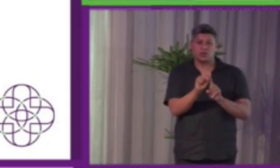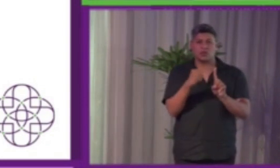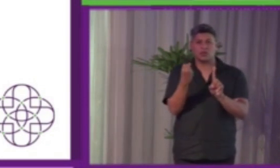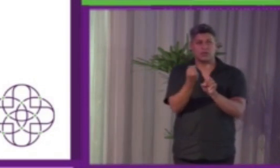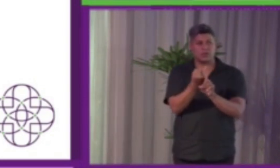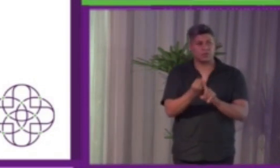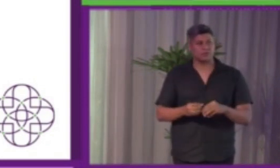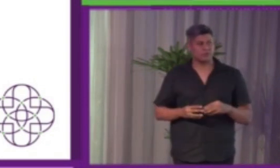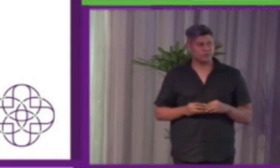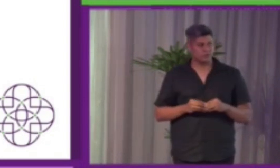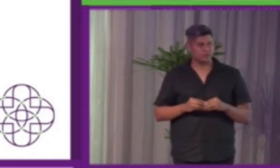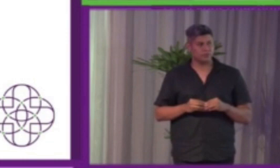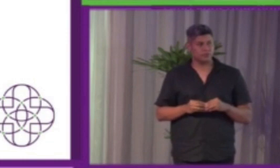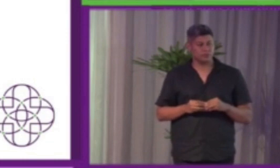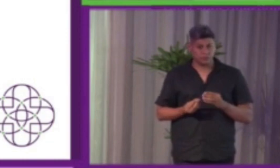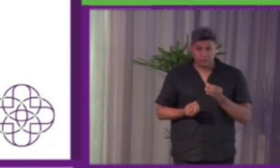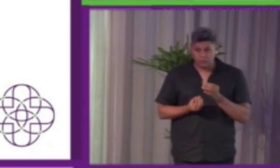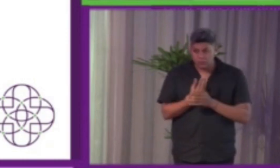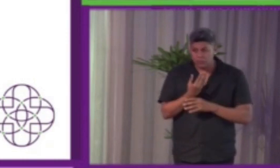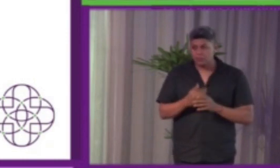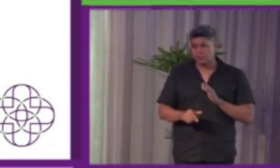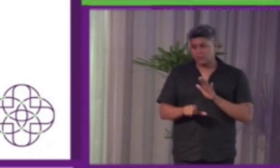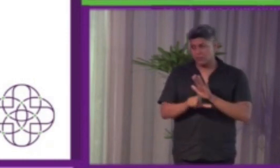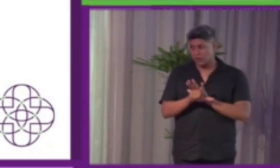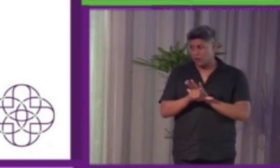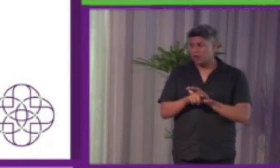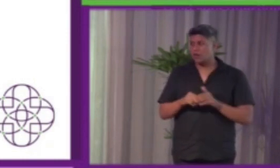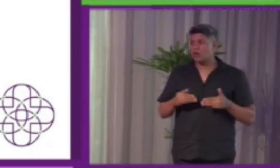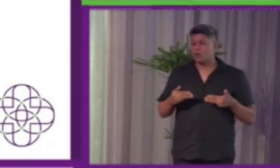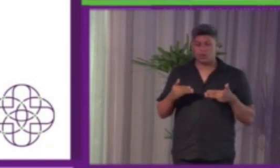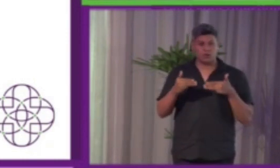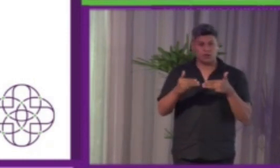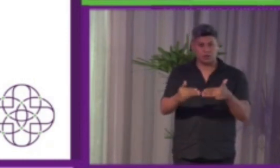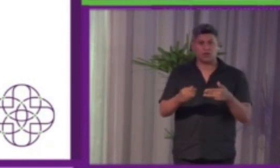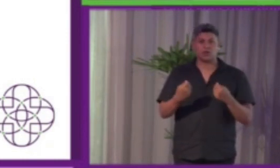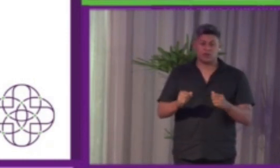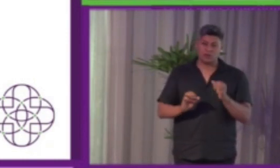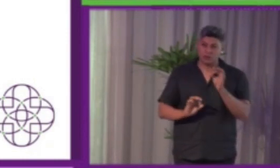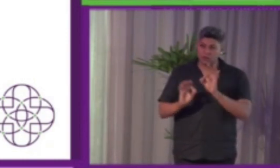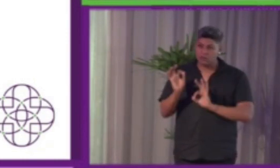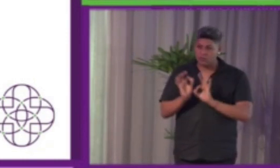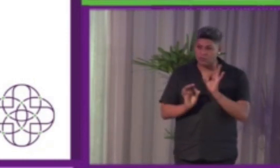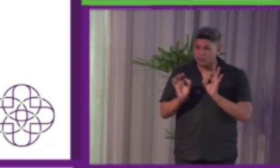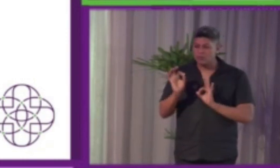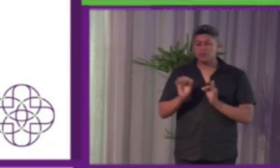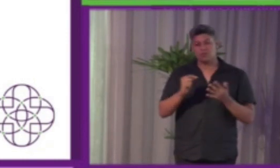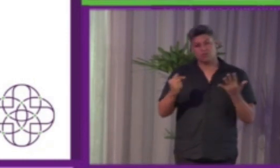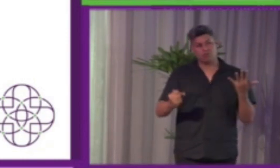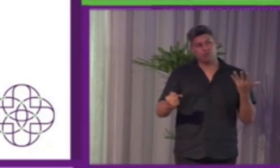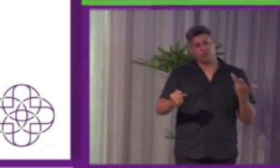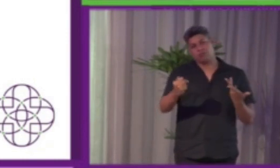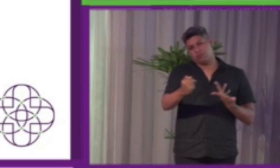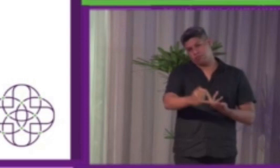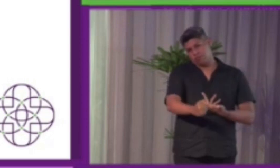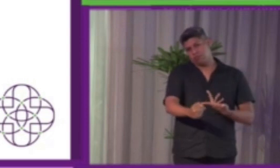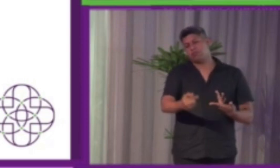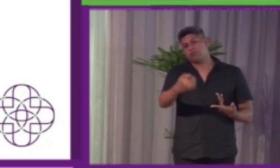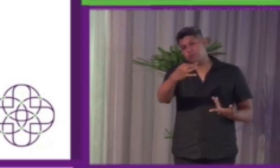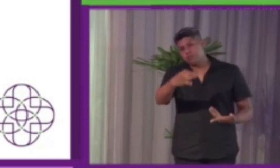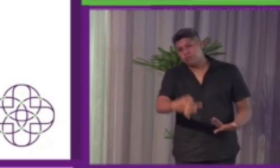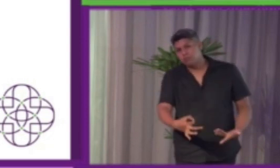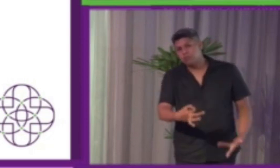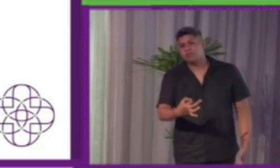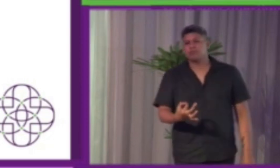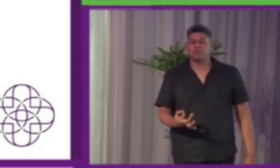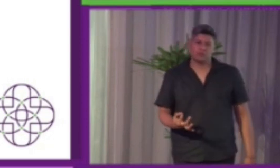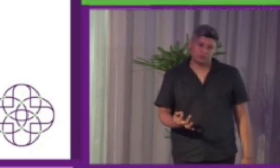Então, a partir da promulgação dessa lei, 14.313, o Ministério teve que se articular para definir esses parâmetros. O Ministério teve que se articular para definir, então, um limiar